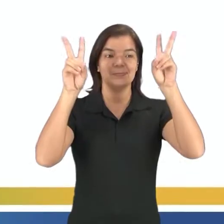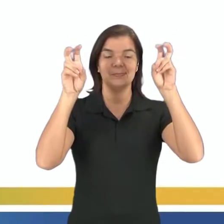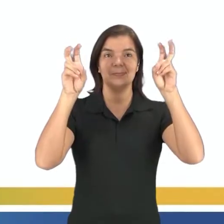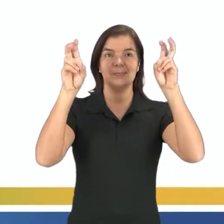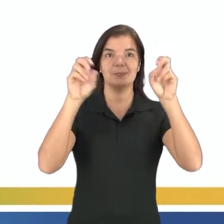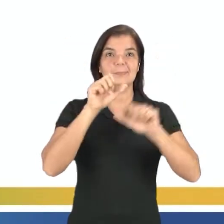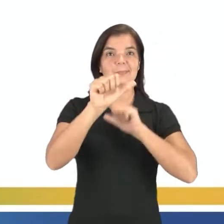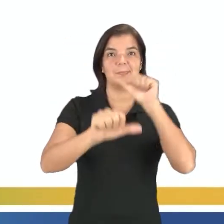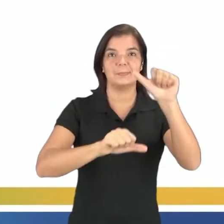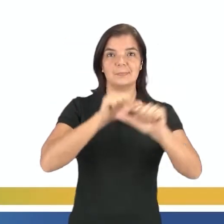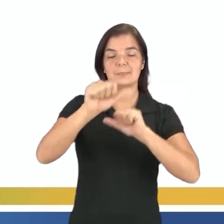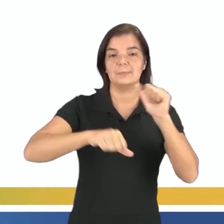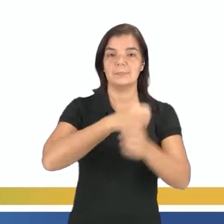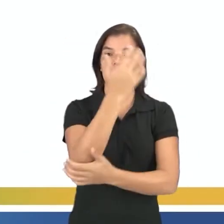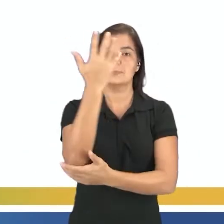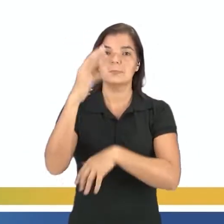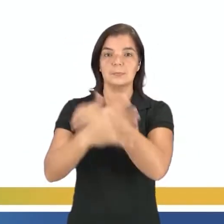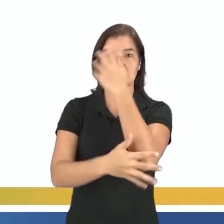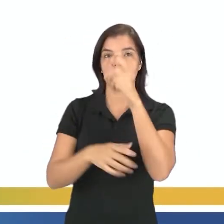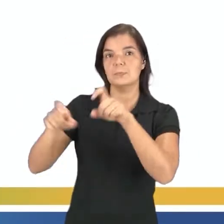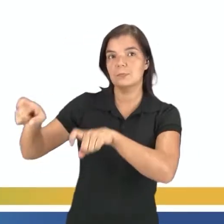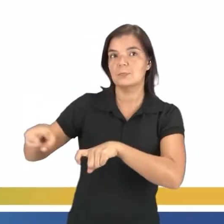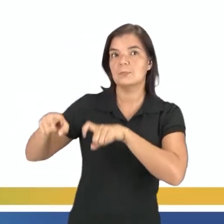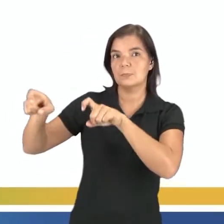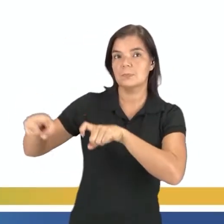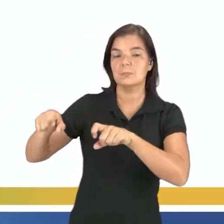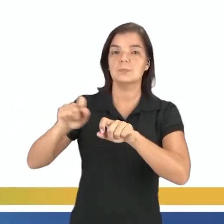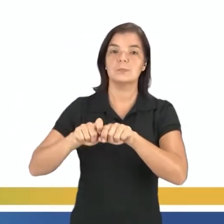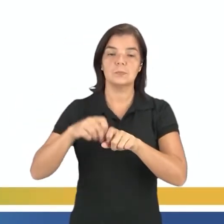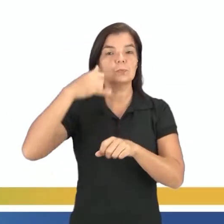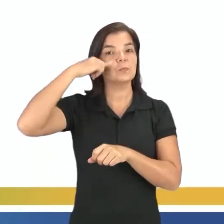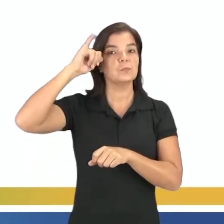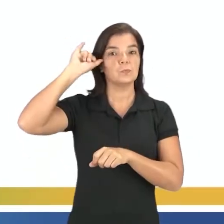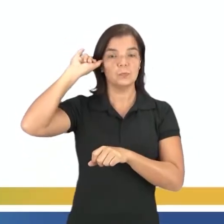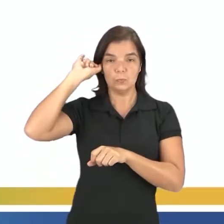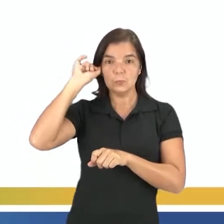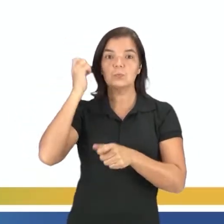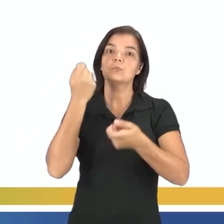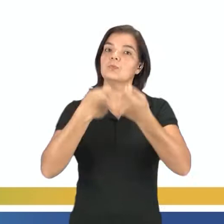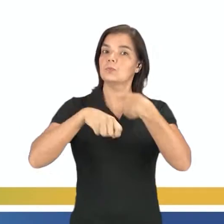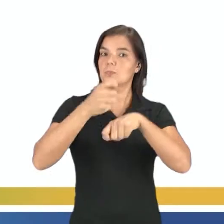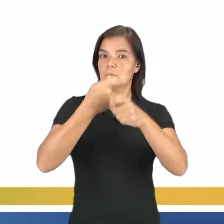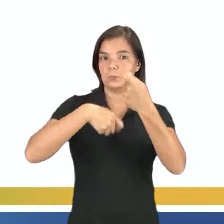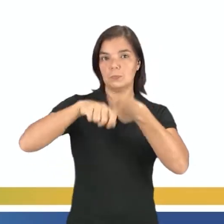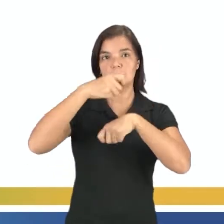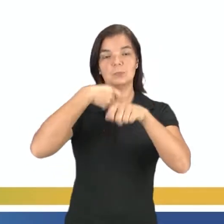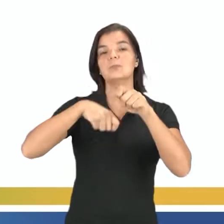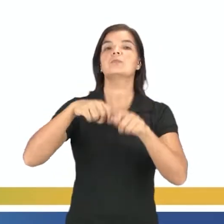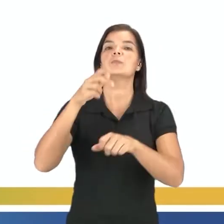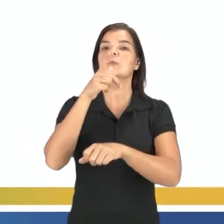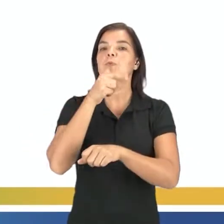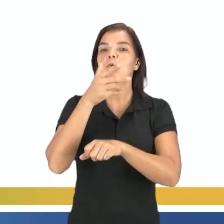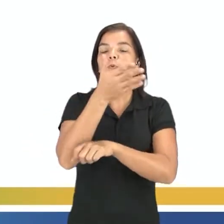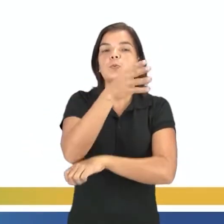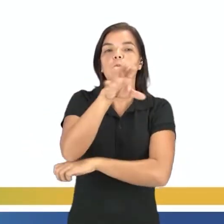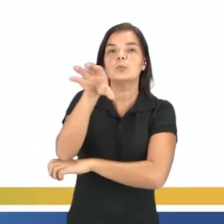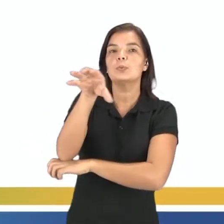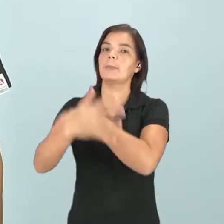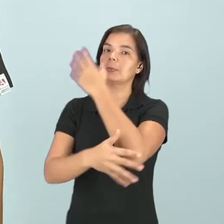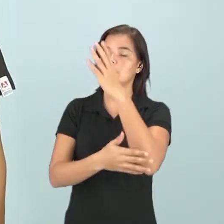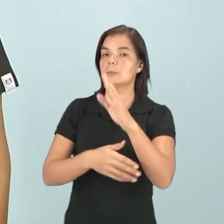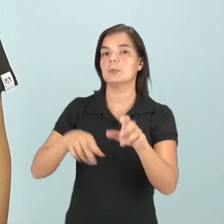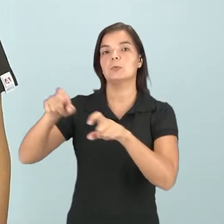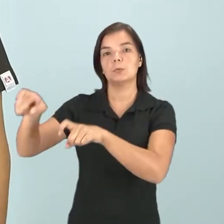chamado Transformações da Paisagem Rurais, como o agronegócio, a agricultura familiar e a policultura,